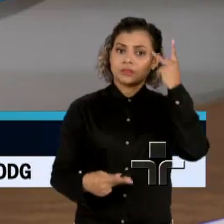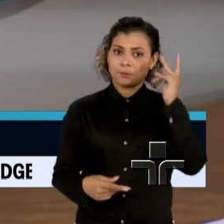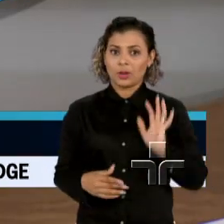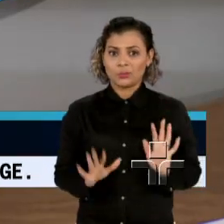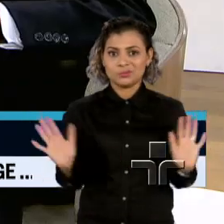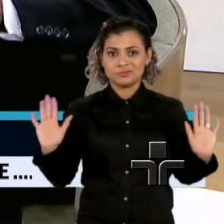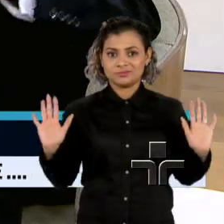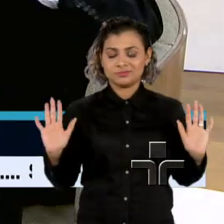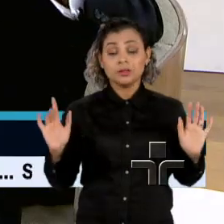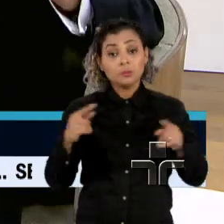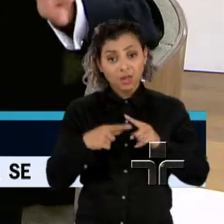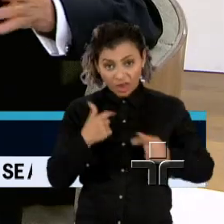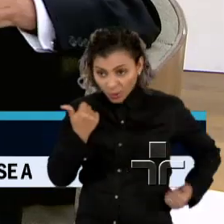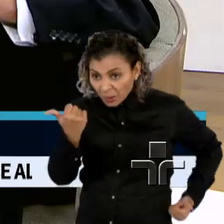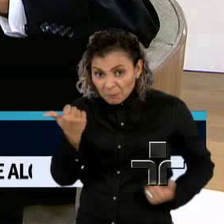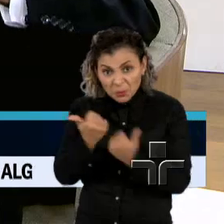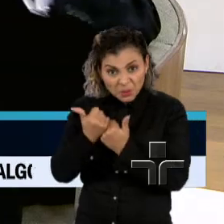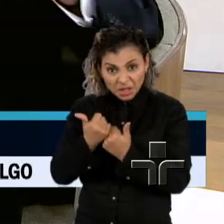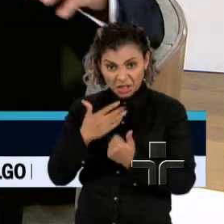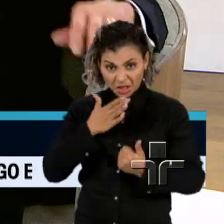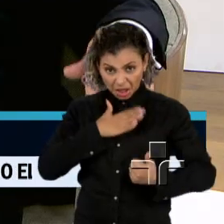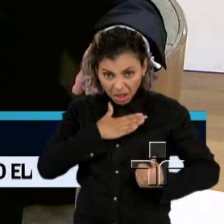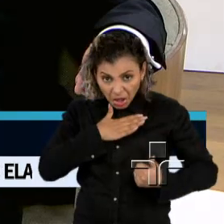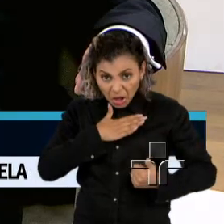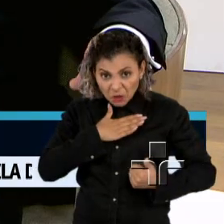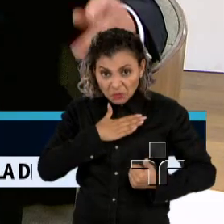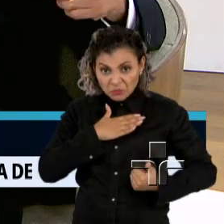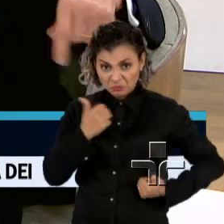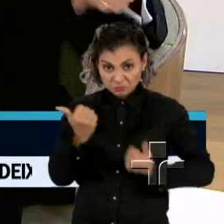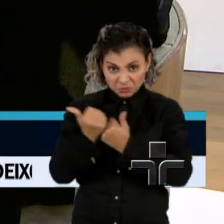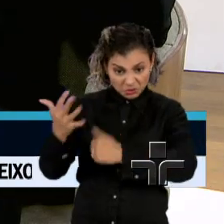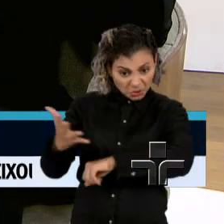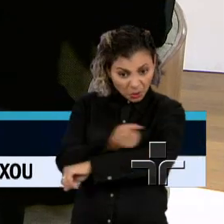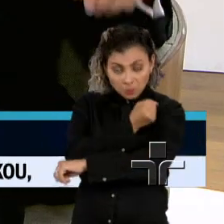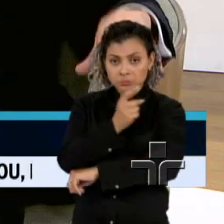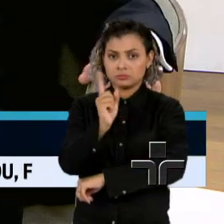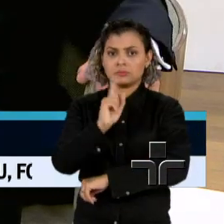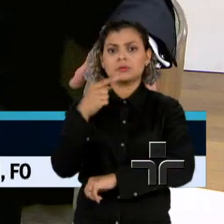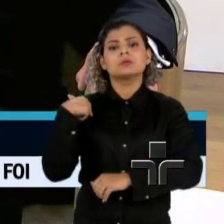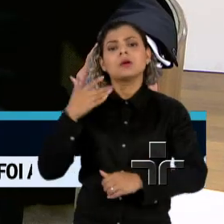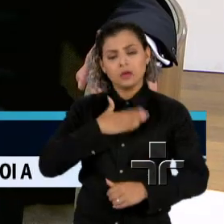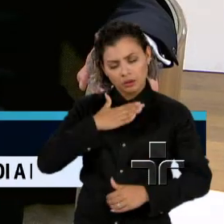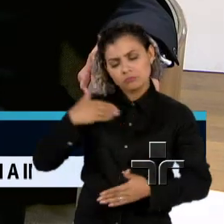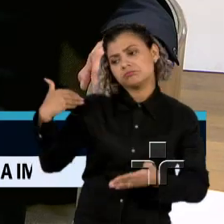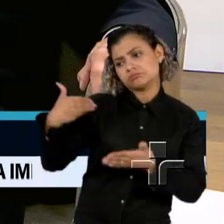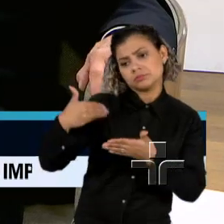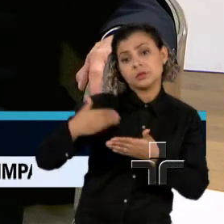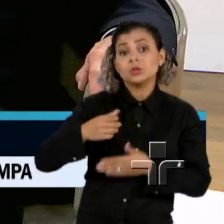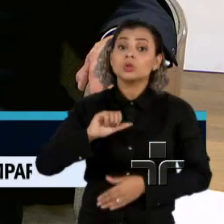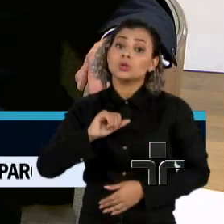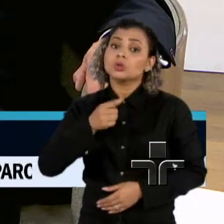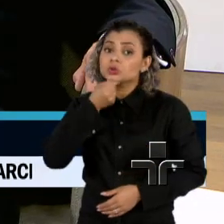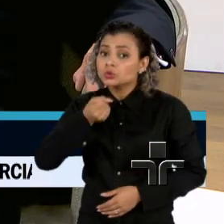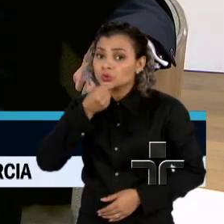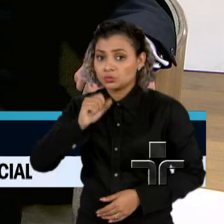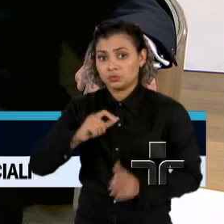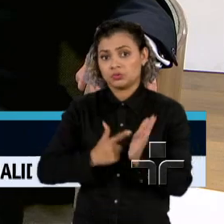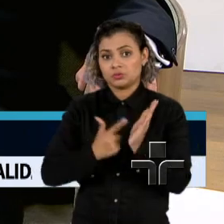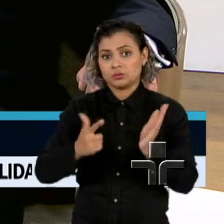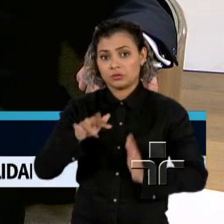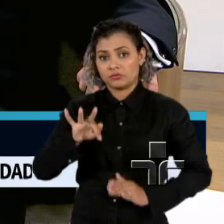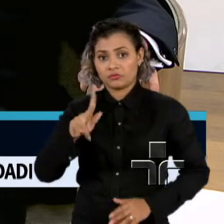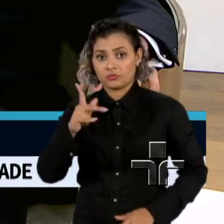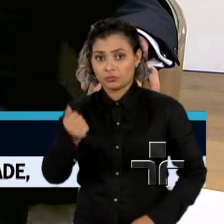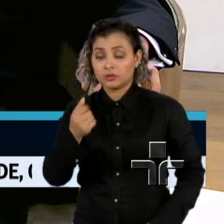jamais apoiei ou fiz empenho pelo golpe. Aliás, muito recentemente, o jornal Folha detectou